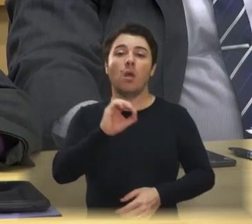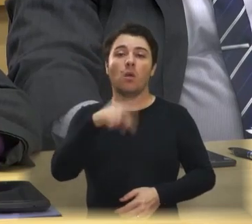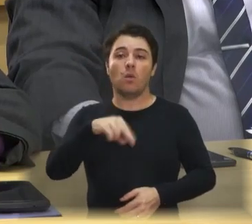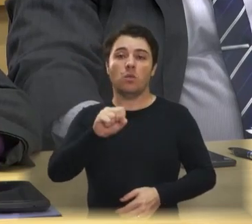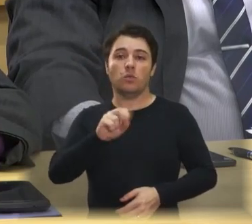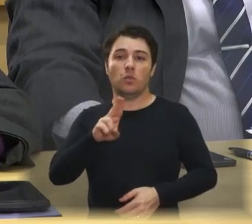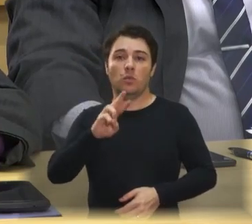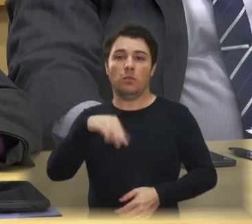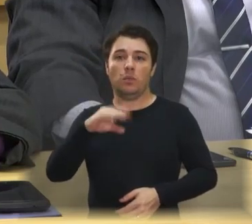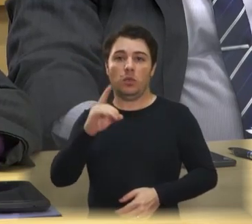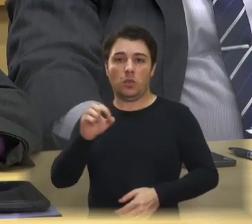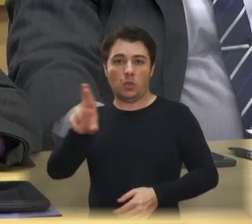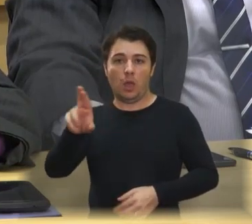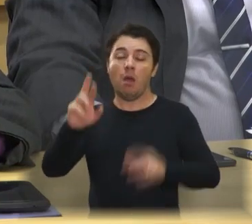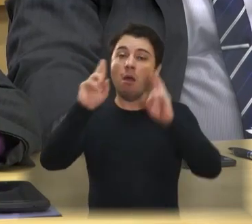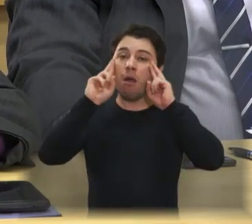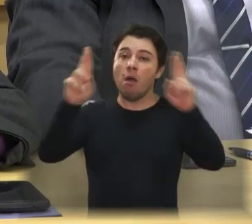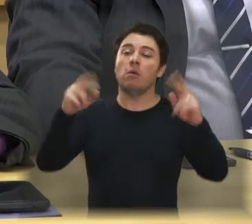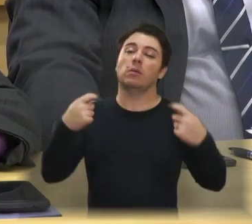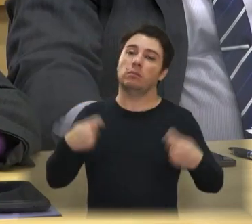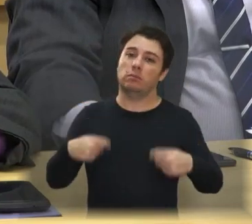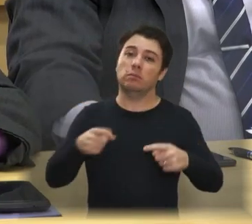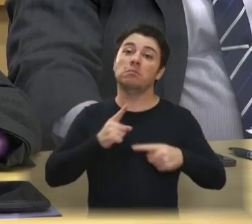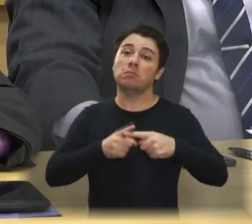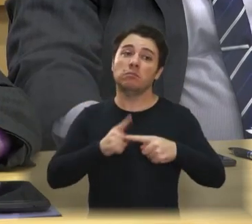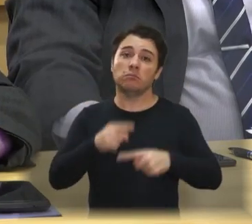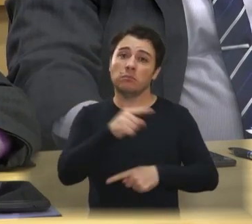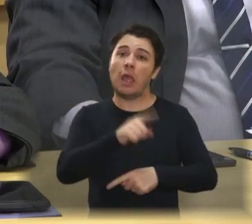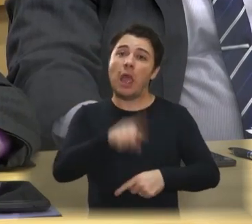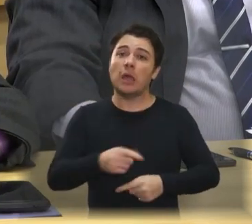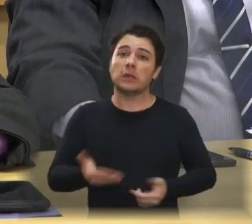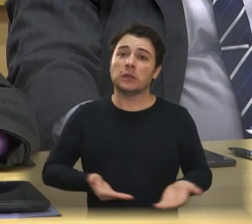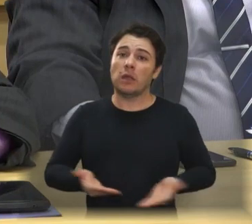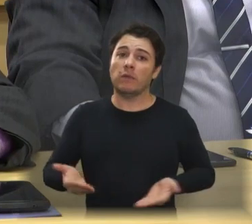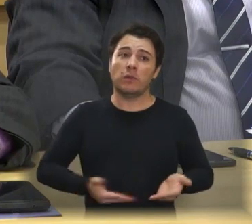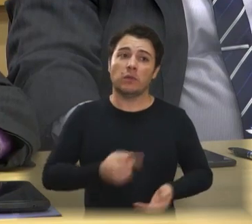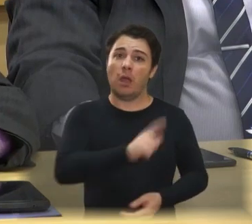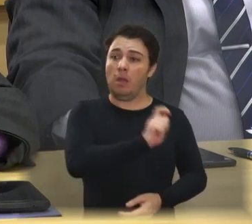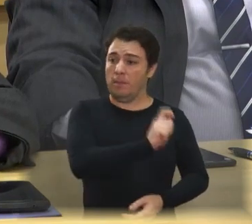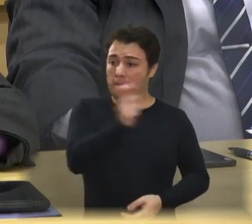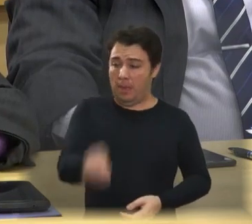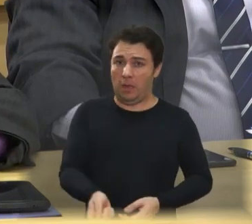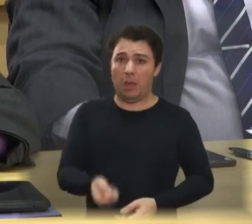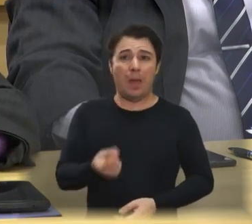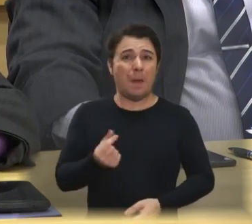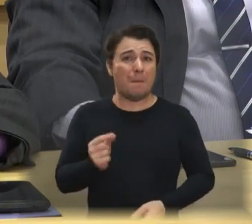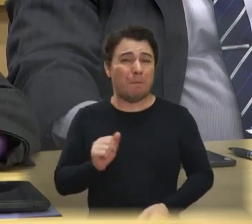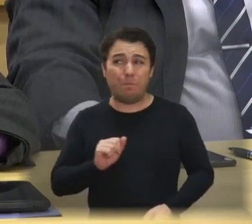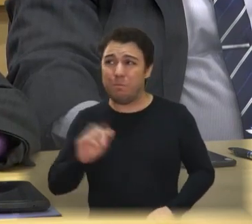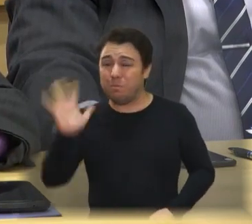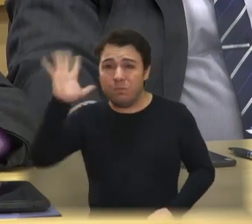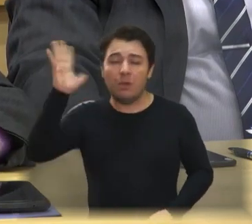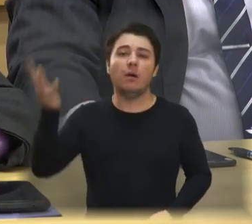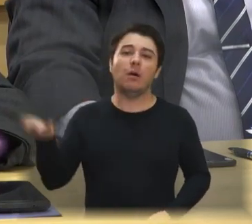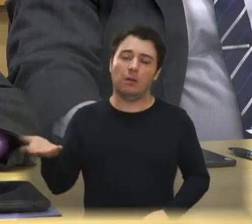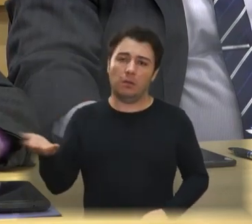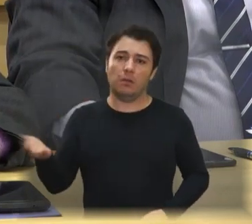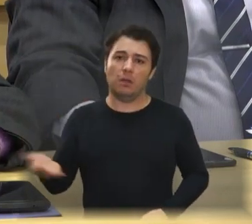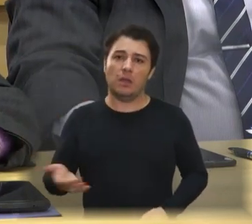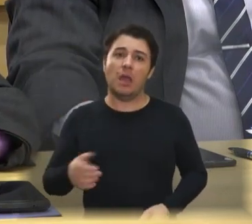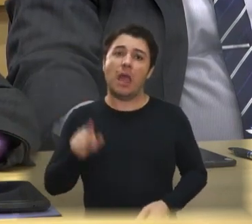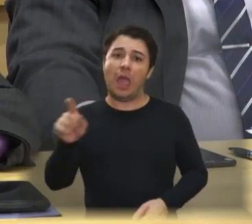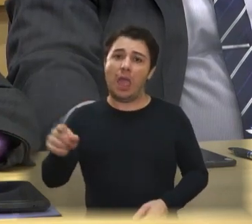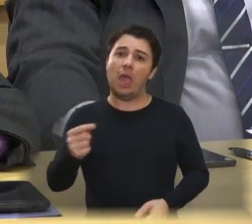tem um pouco mais respeitado né porque querendo ou não é um serviço que está sendo pago e não é um serviço barato né pode ser